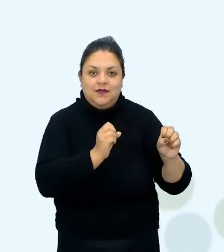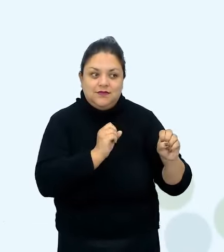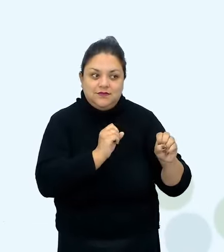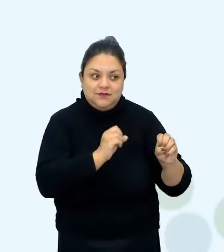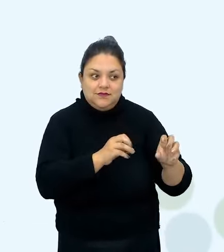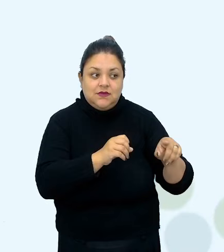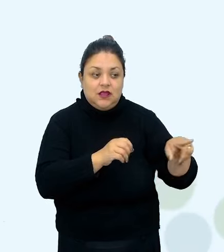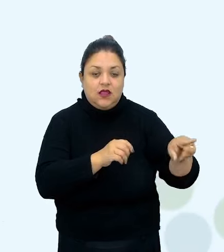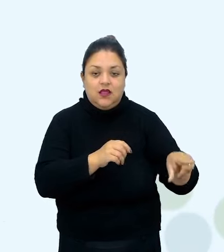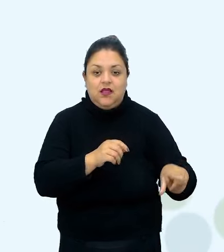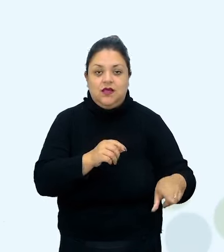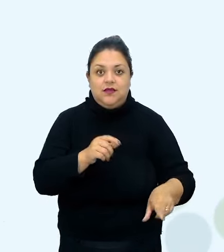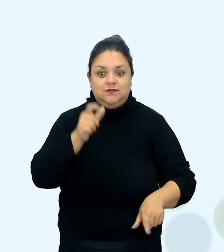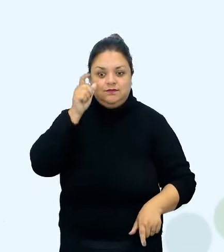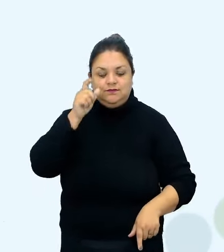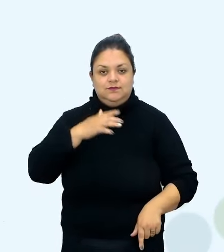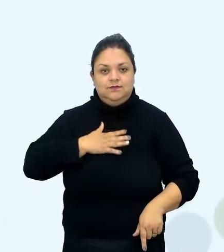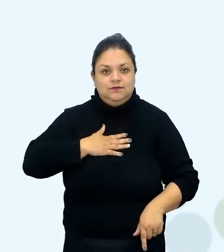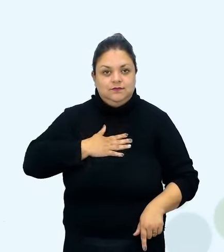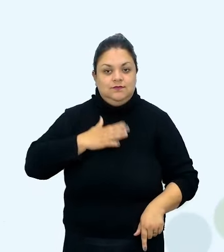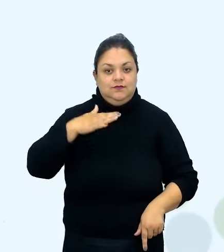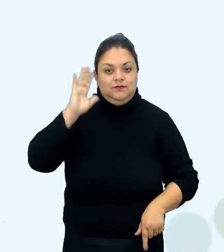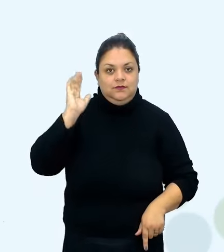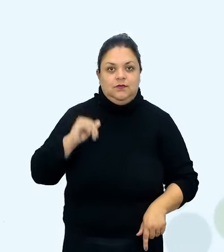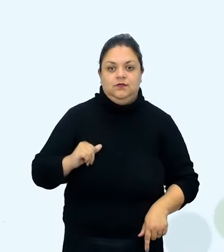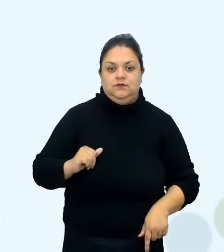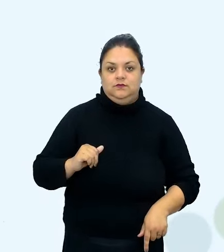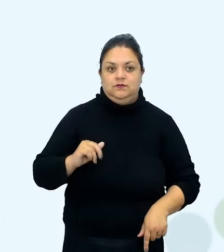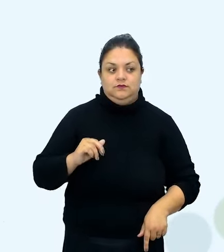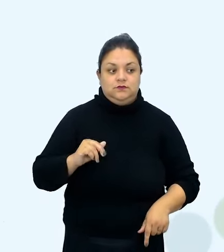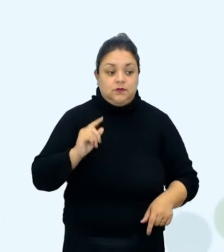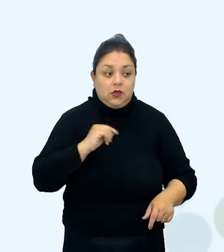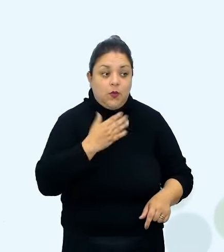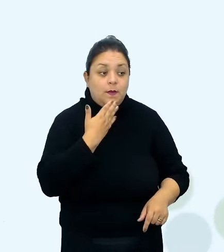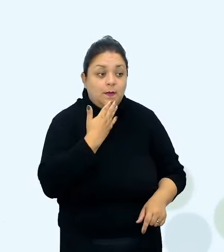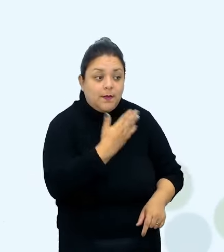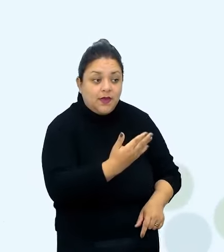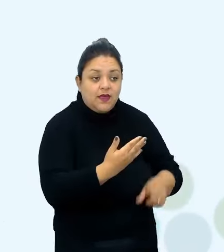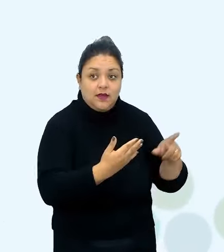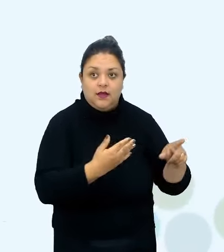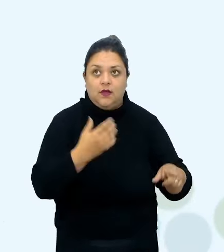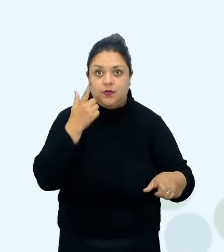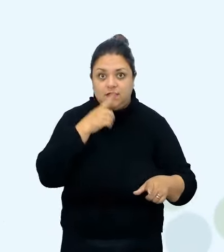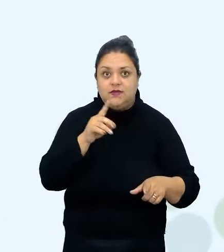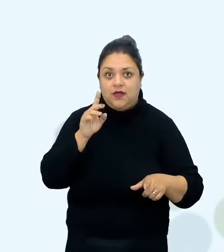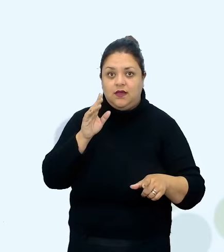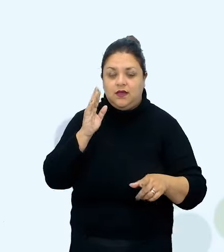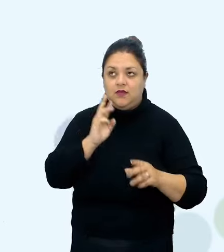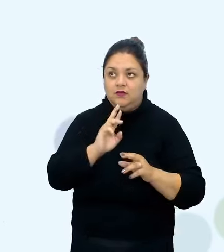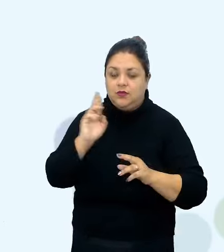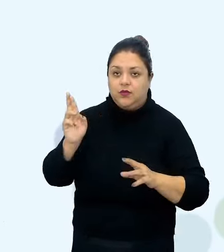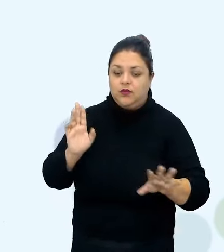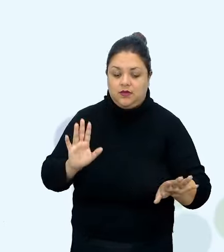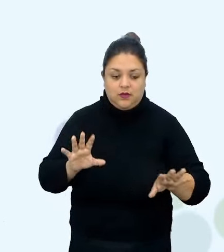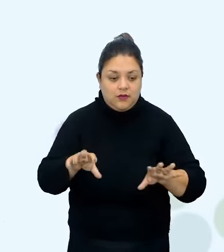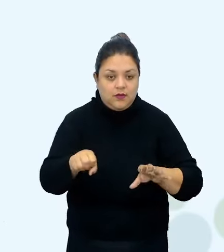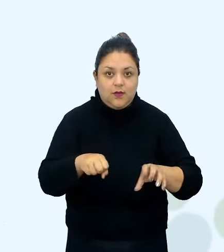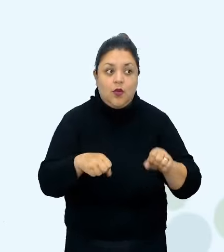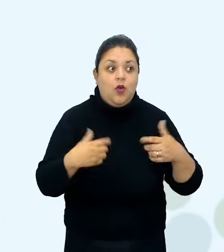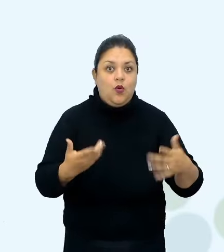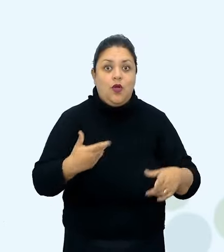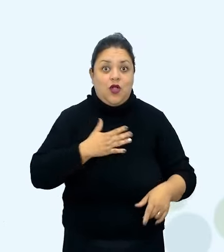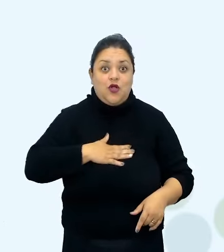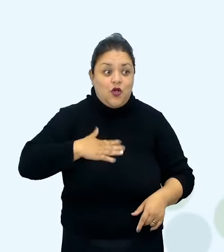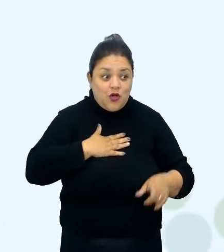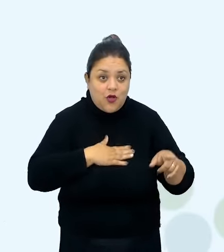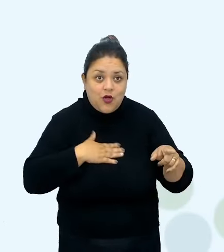é interessante para ela ou que ela consegue responder para o professor, né? Ou alguma coisa que ela goste,